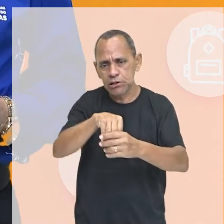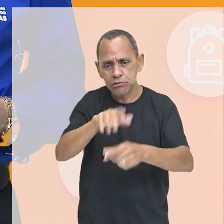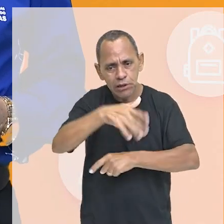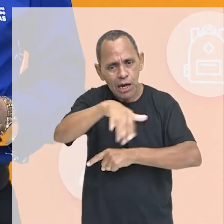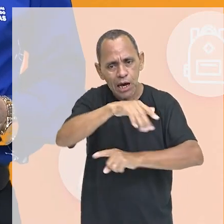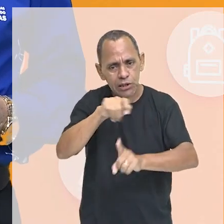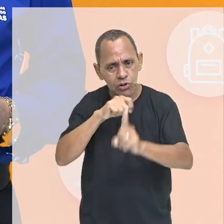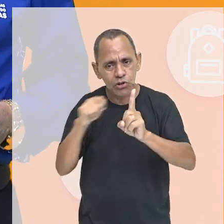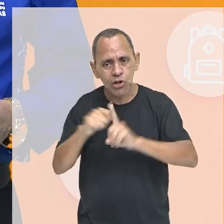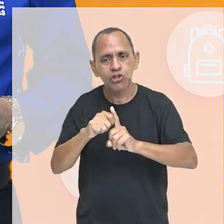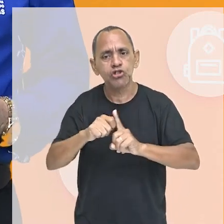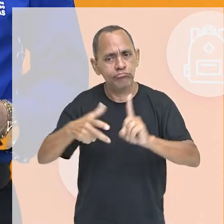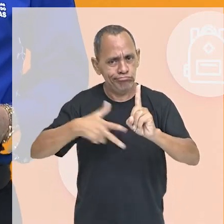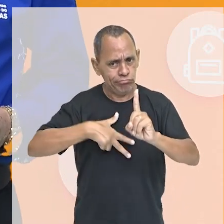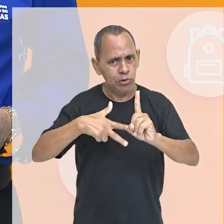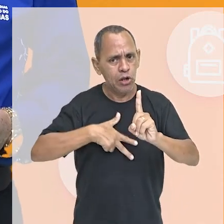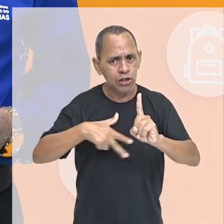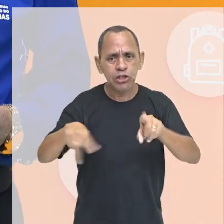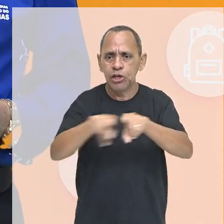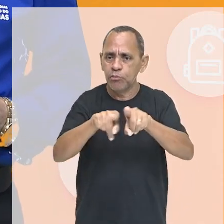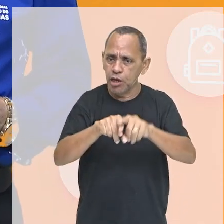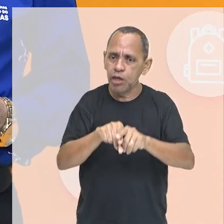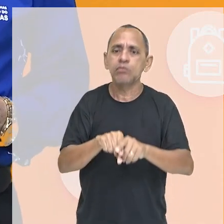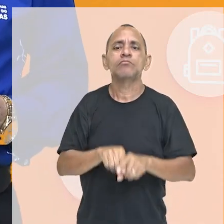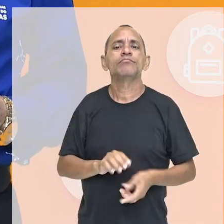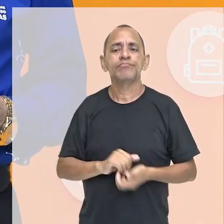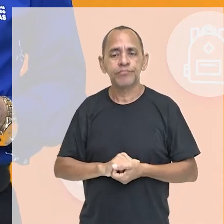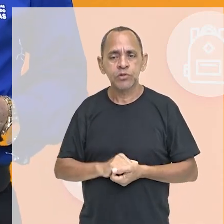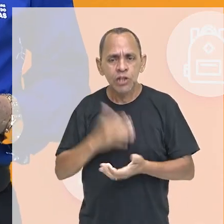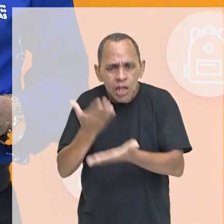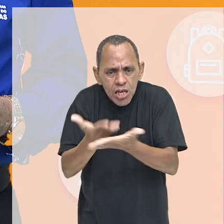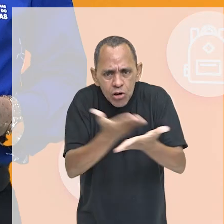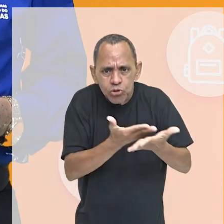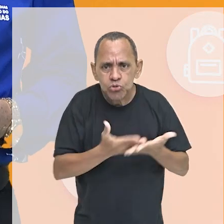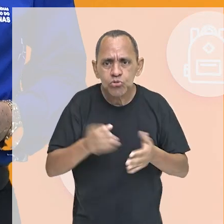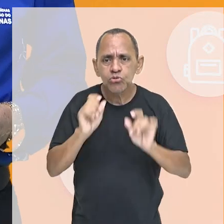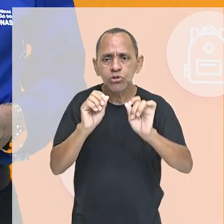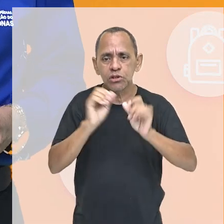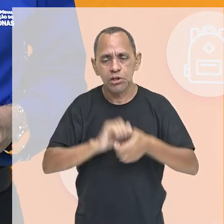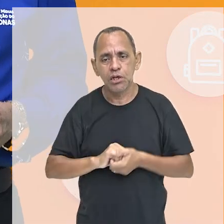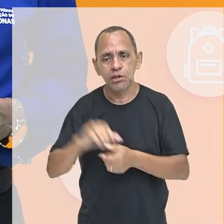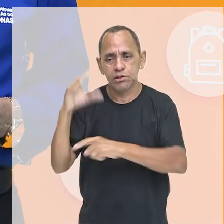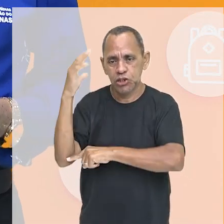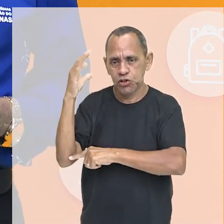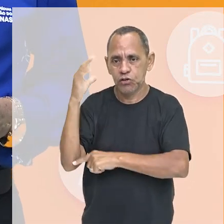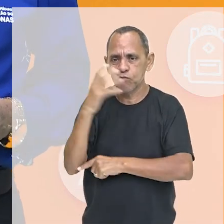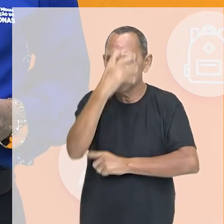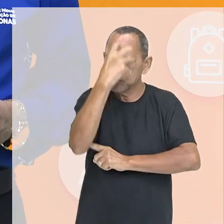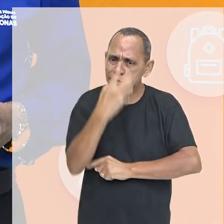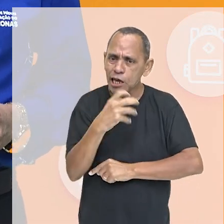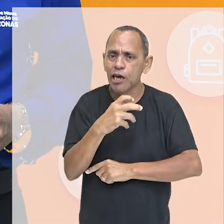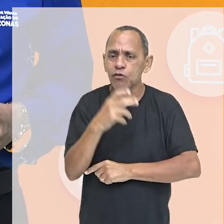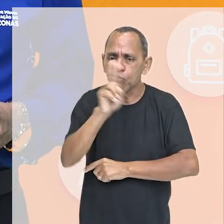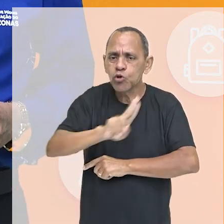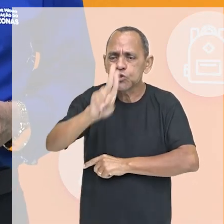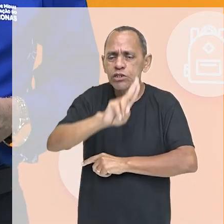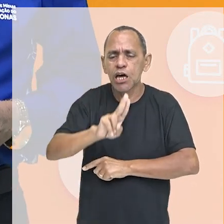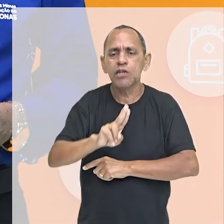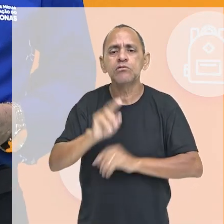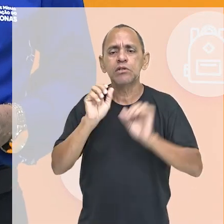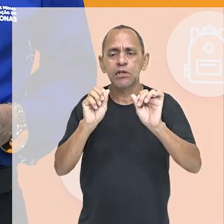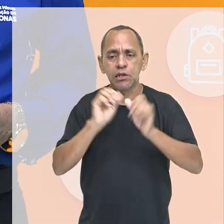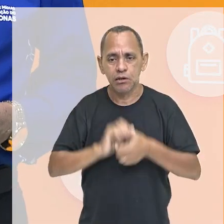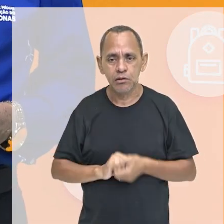é a antropologia, que é o estudo científico sério, foi usado para